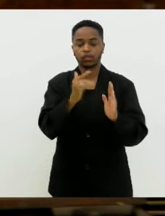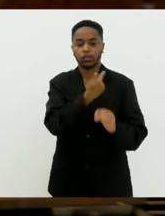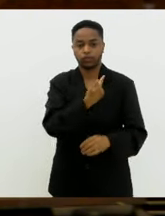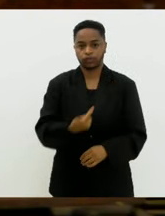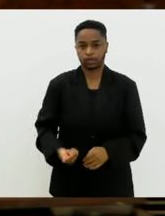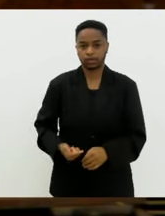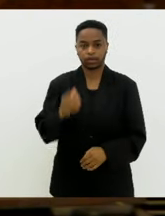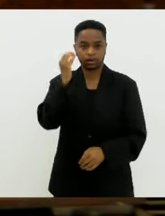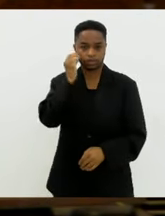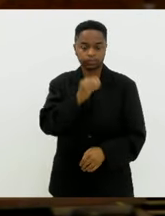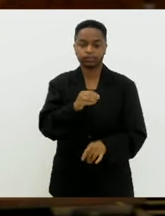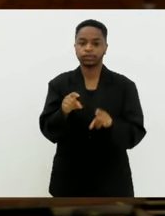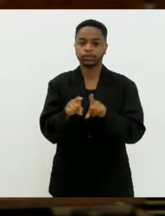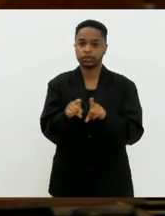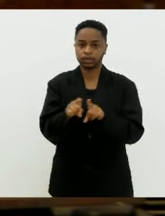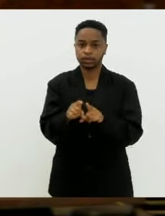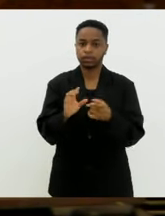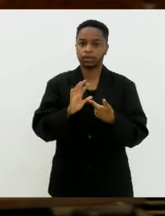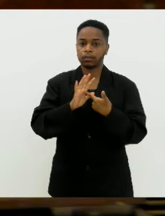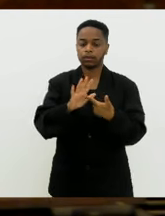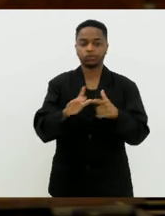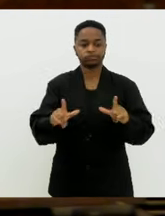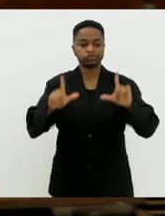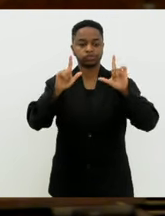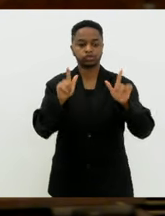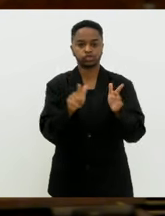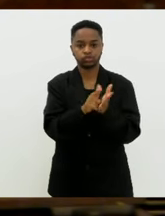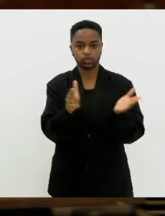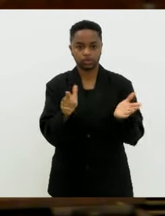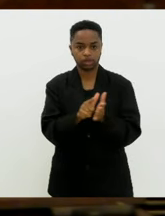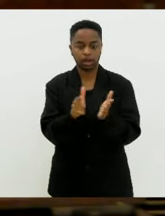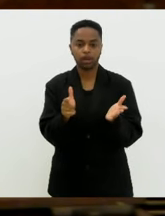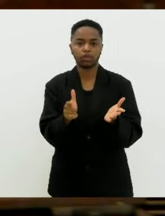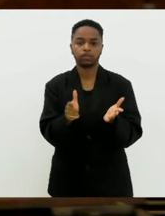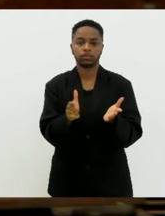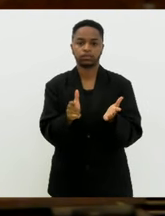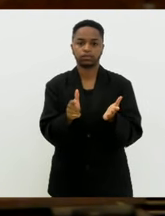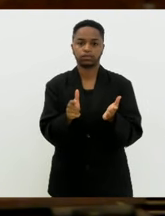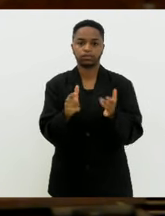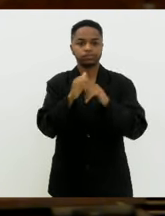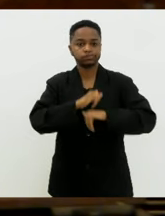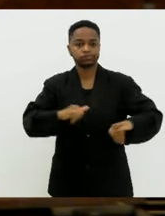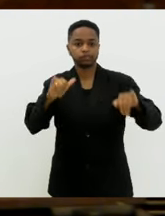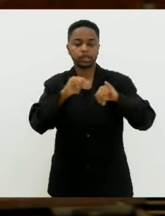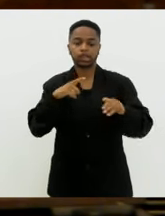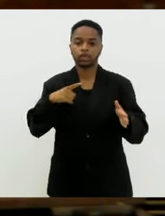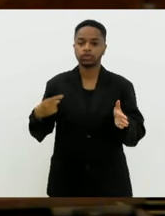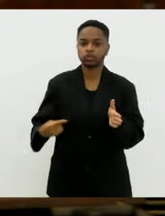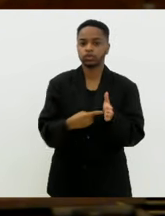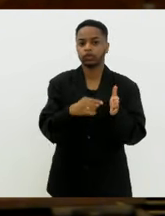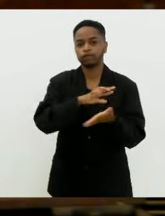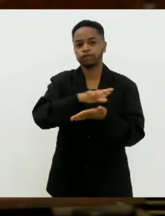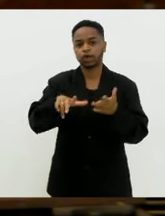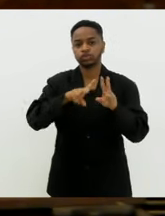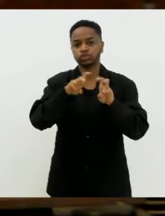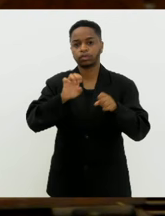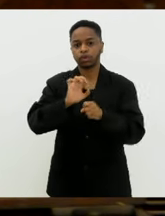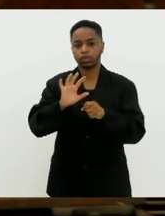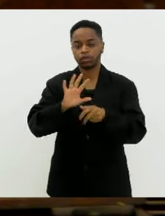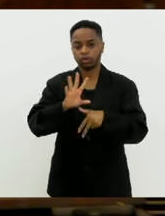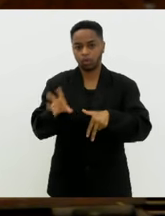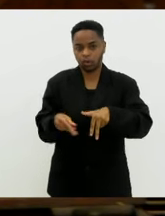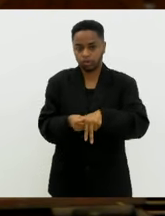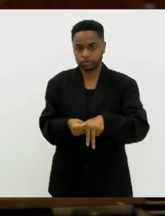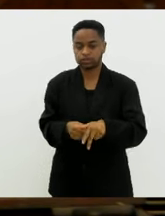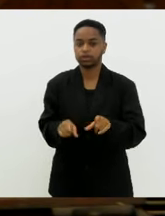também estampando as páginas dos jornais em meio a diversas denúncias de corrupção. E quem está